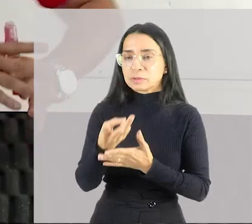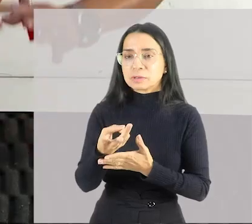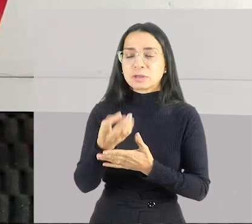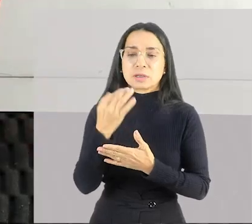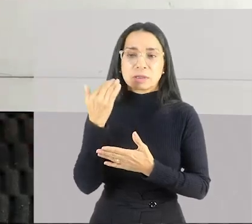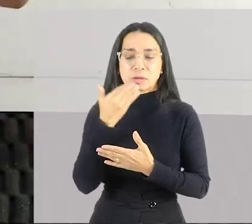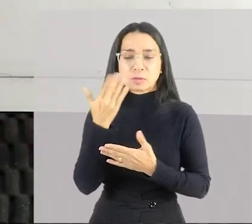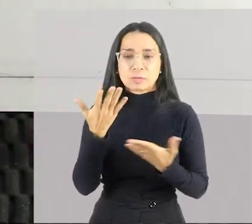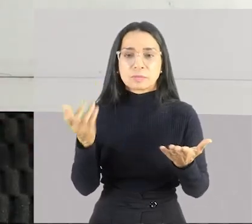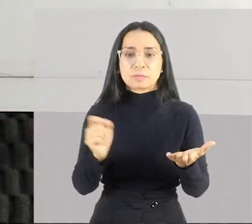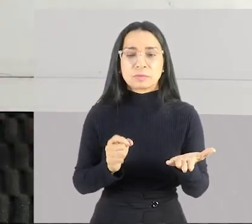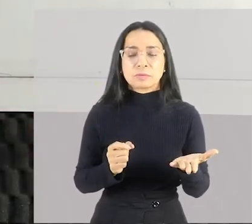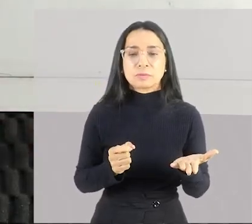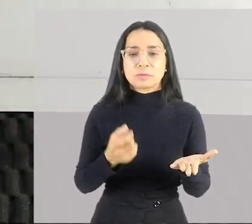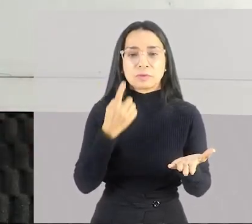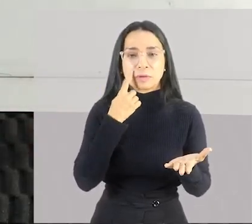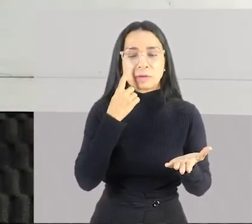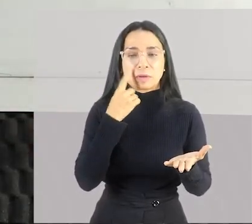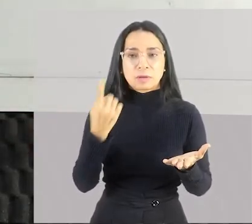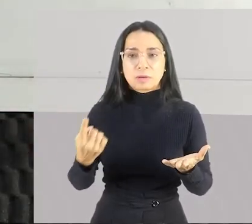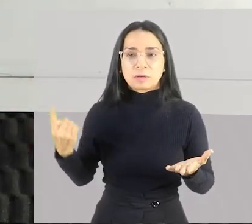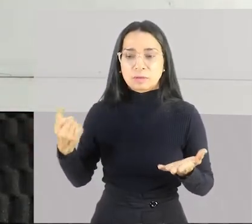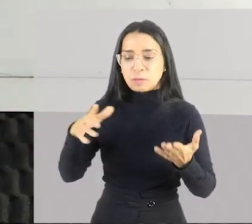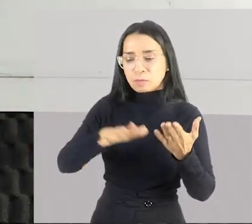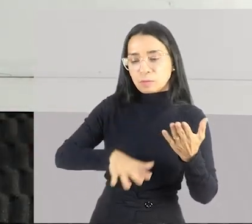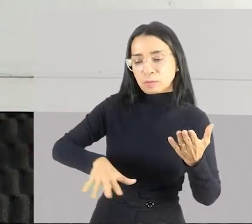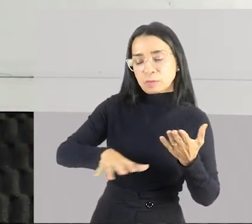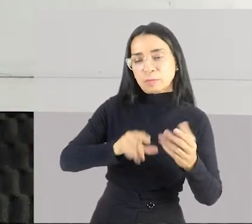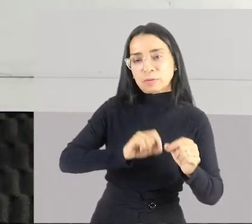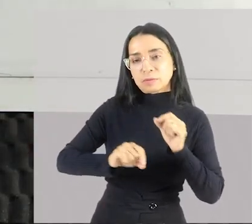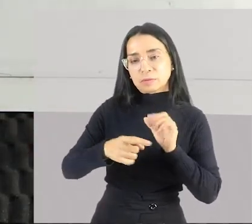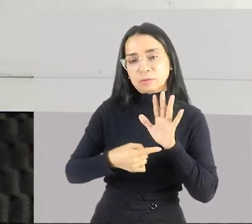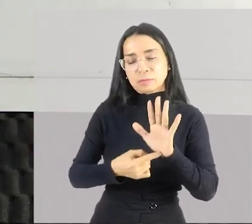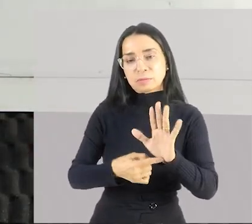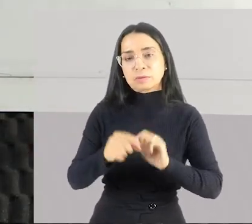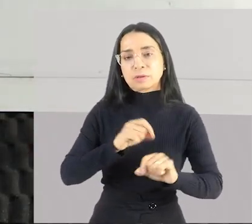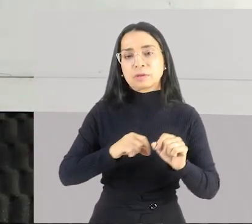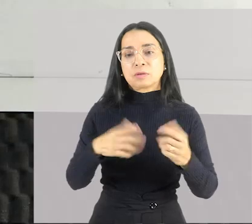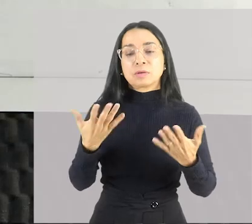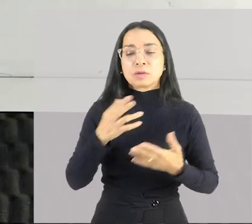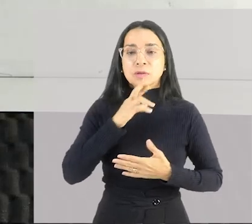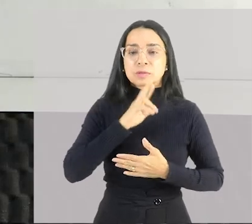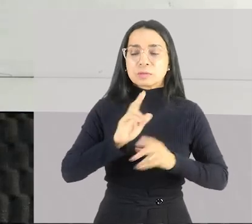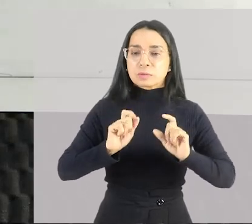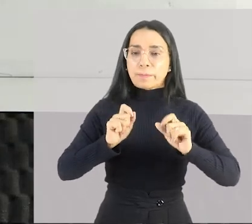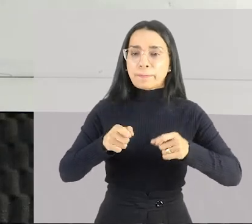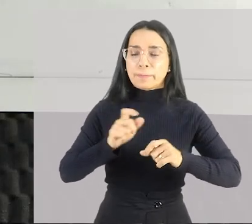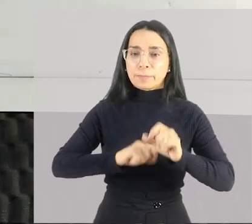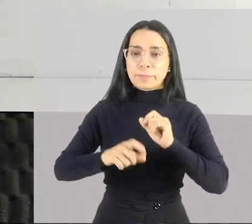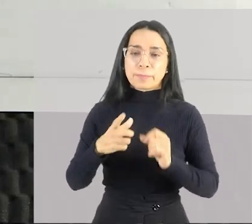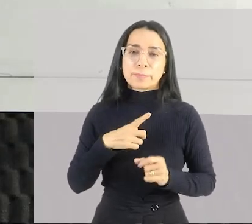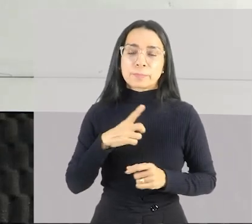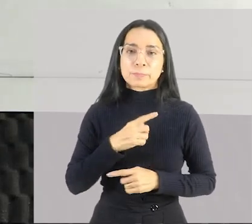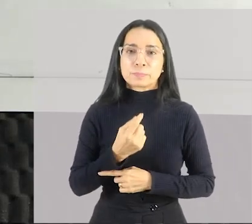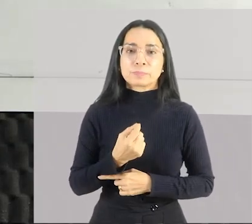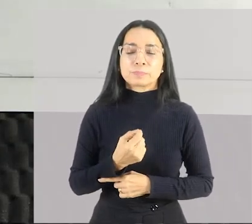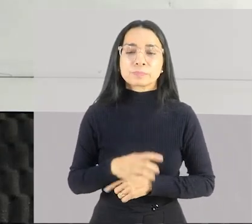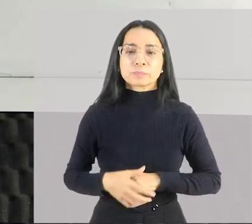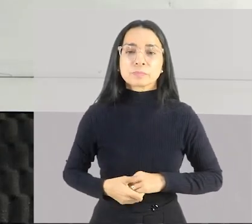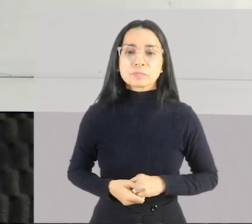pessoal evento sobre espaço amostral Quais são as os resultados possíveis você tem